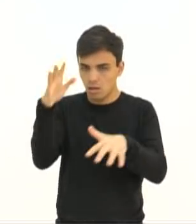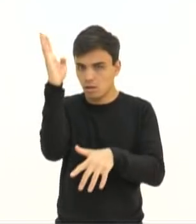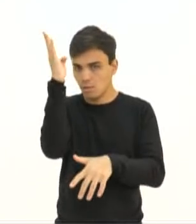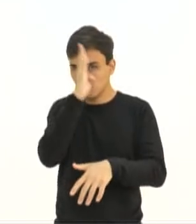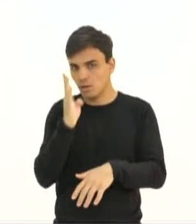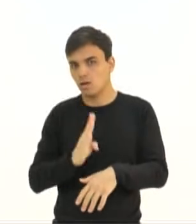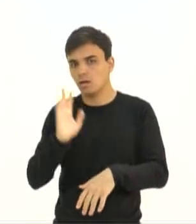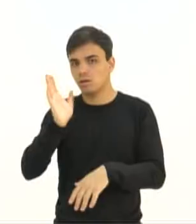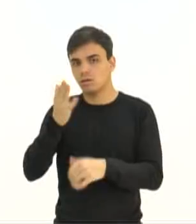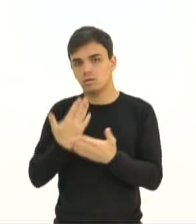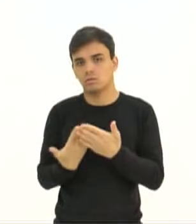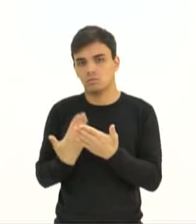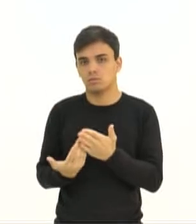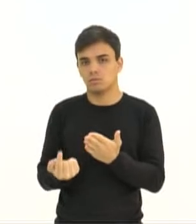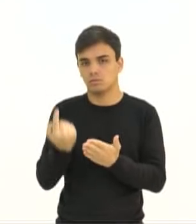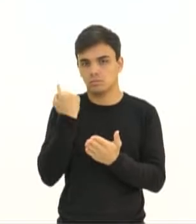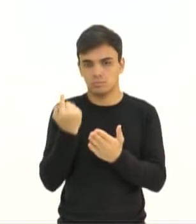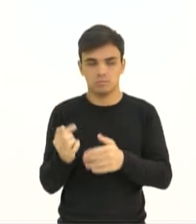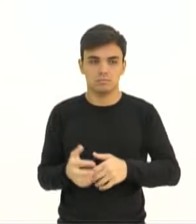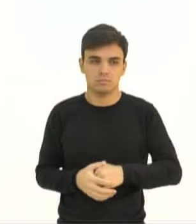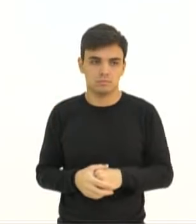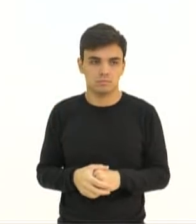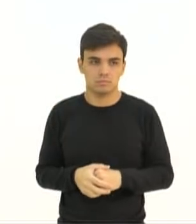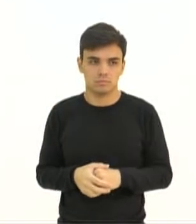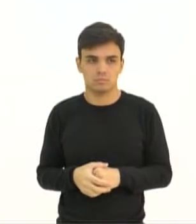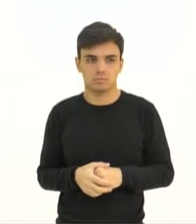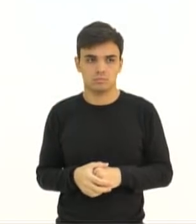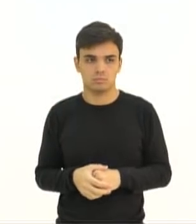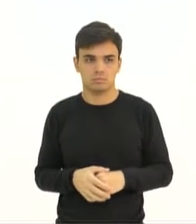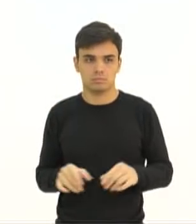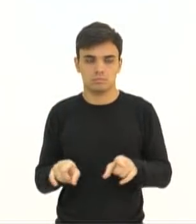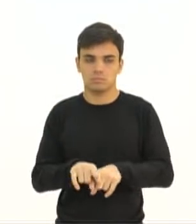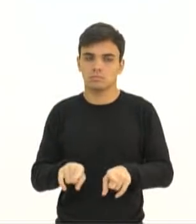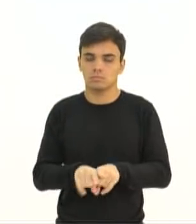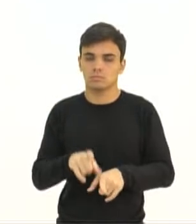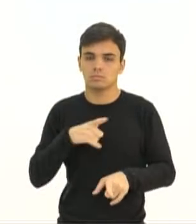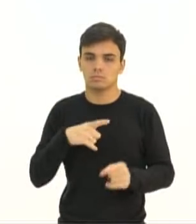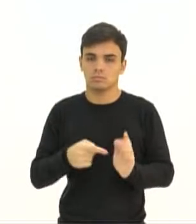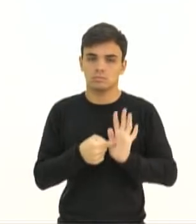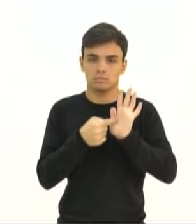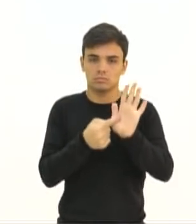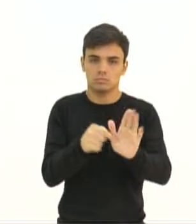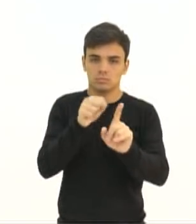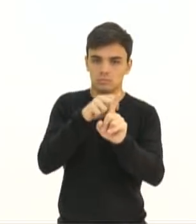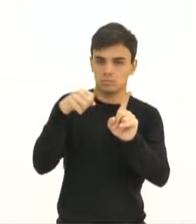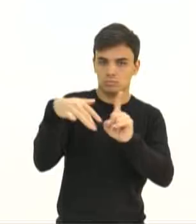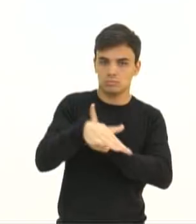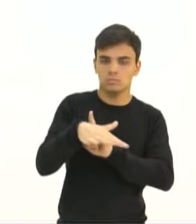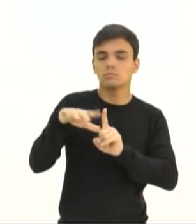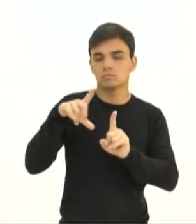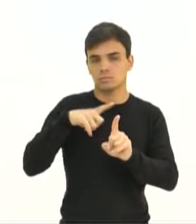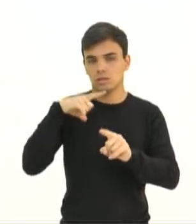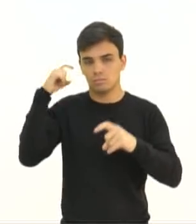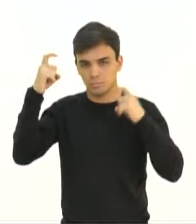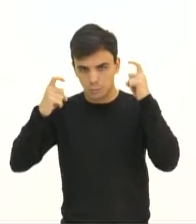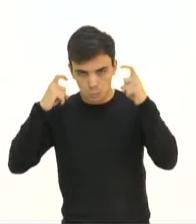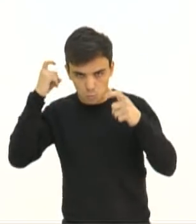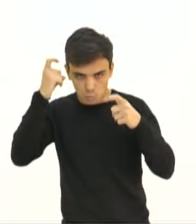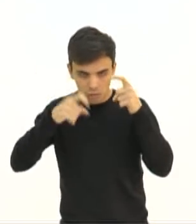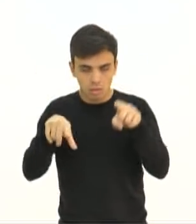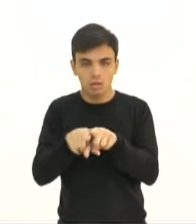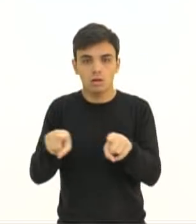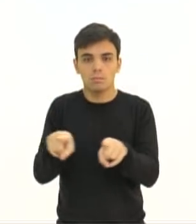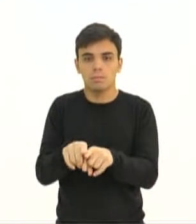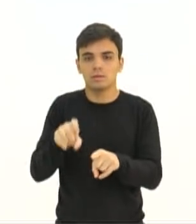como a gente já estudou anteriormente. Apresenta indicadores sociais que ainda são preocupantes. Então, se a gente estabelecer